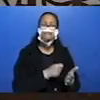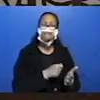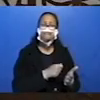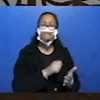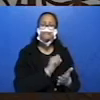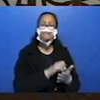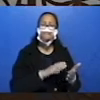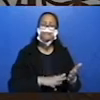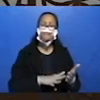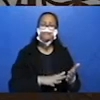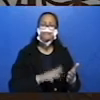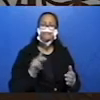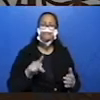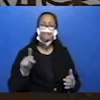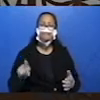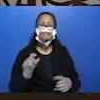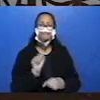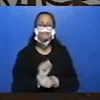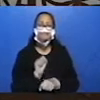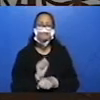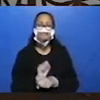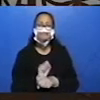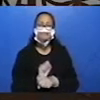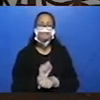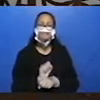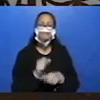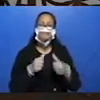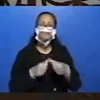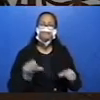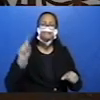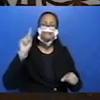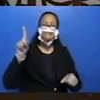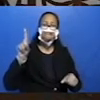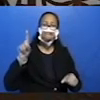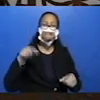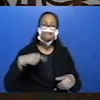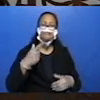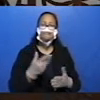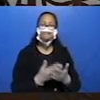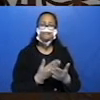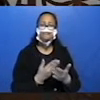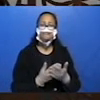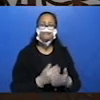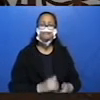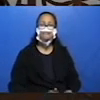o professor está esperando por vocês. Fique com Deus, até a próxima aula.